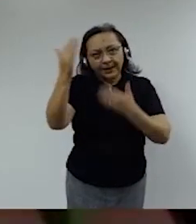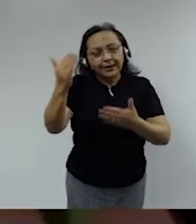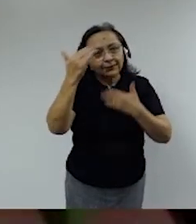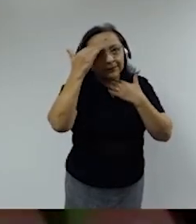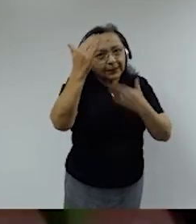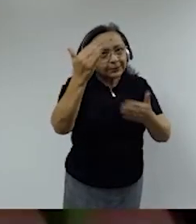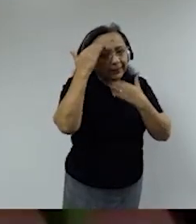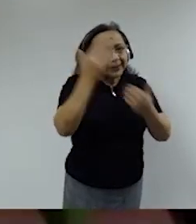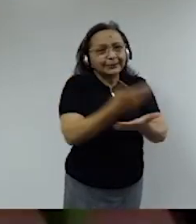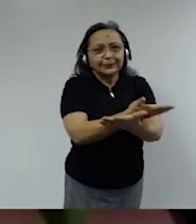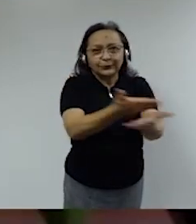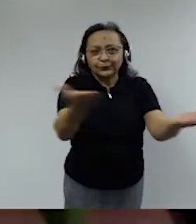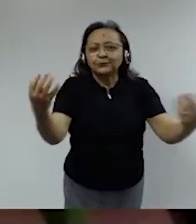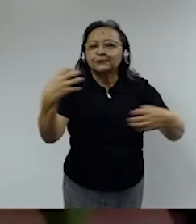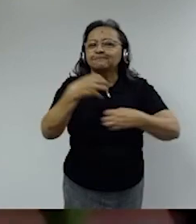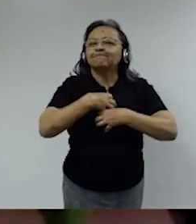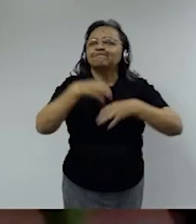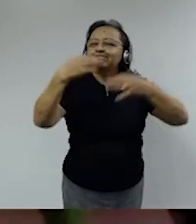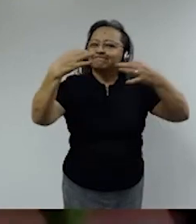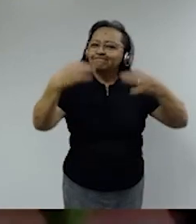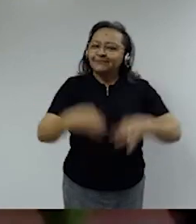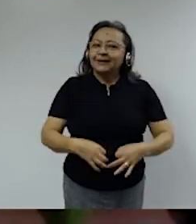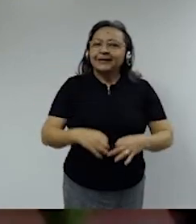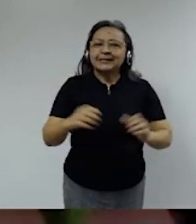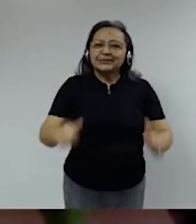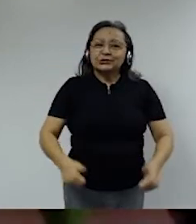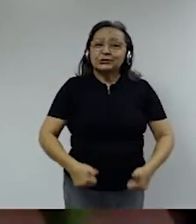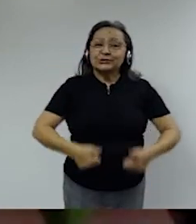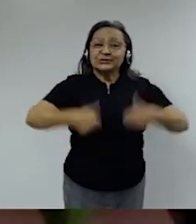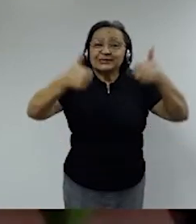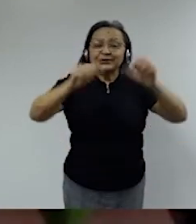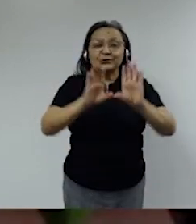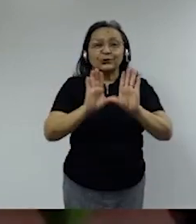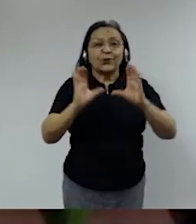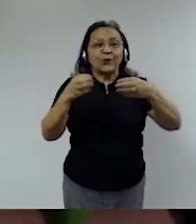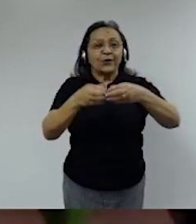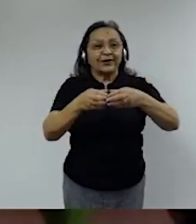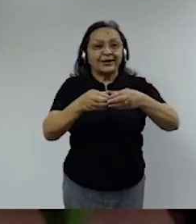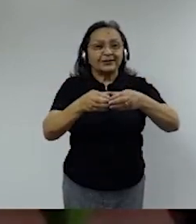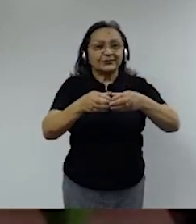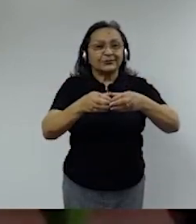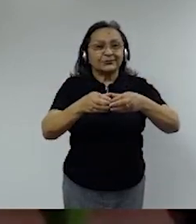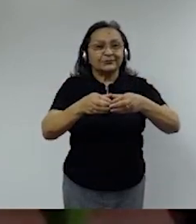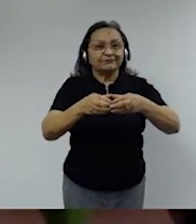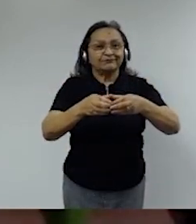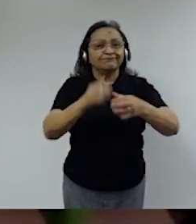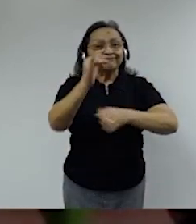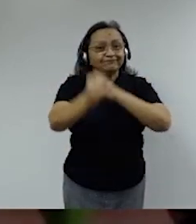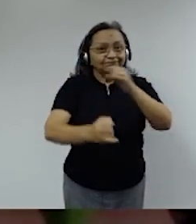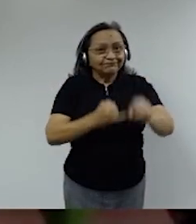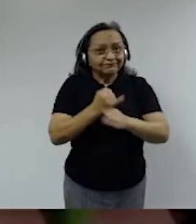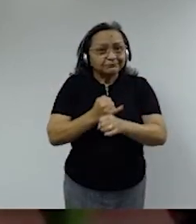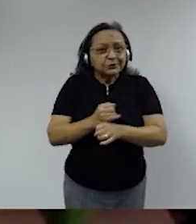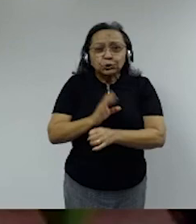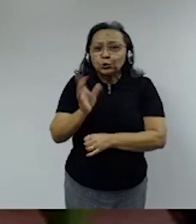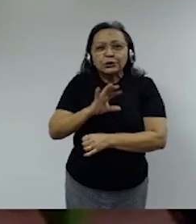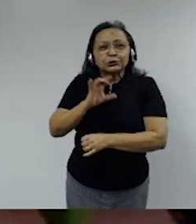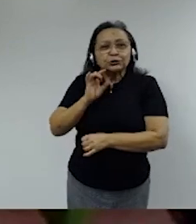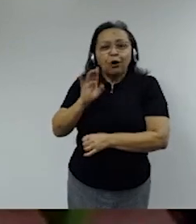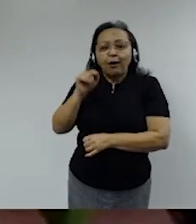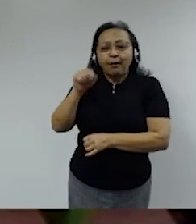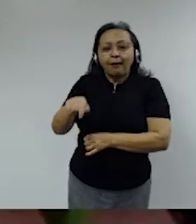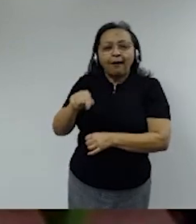Obrigada a todos. Eu tenho certeza que esse sucesso do Congresso não se dá e não se dará apenas